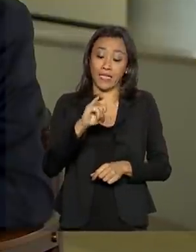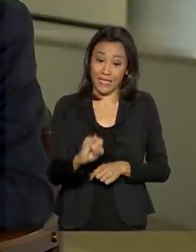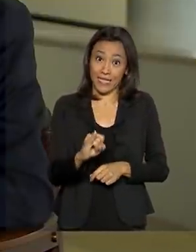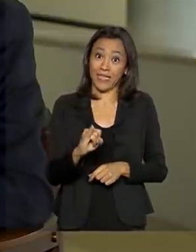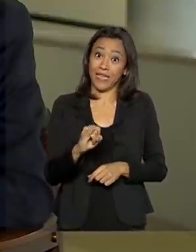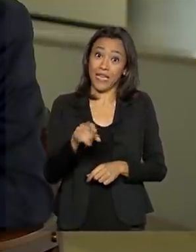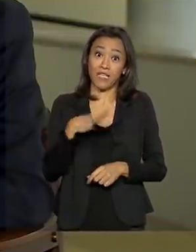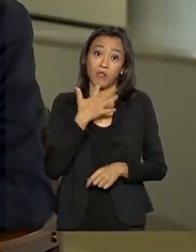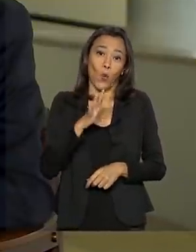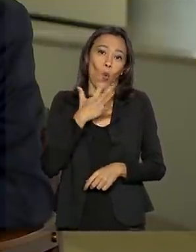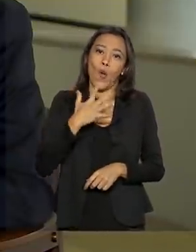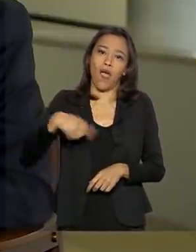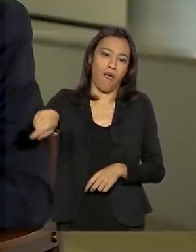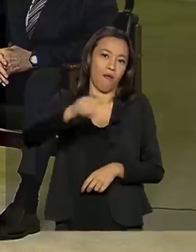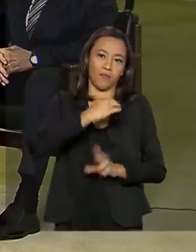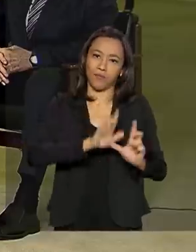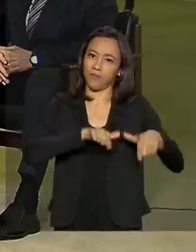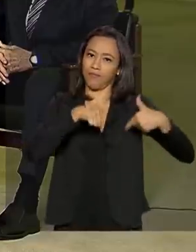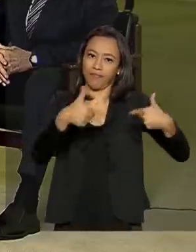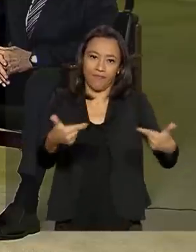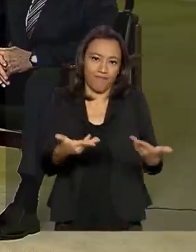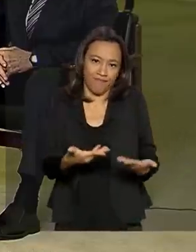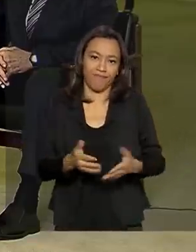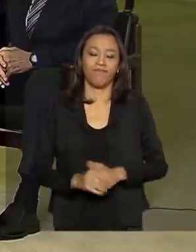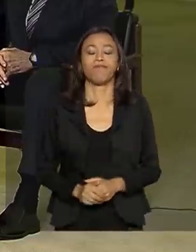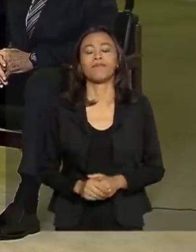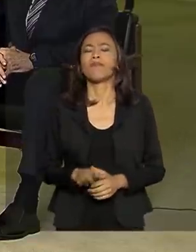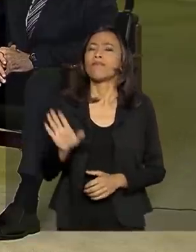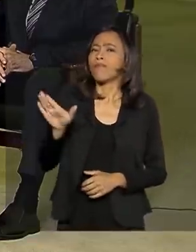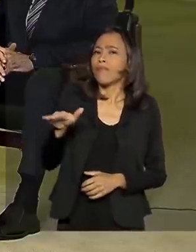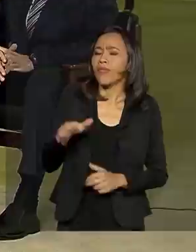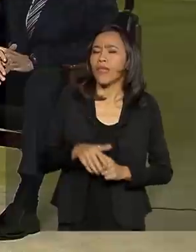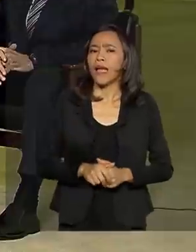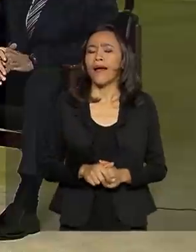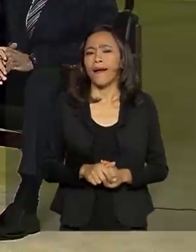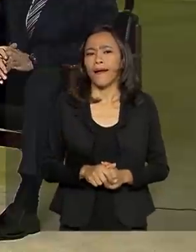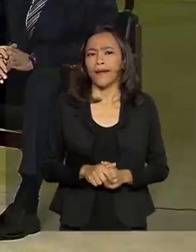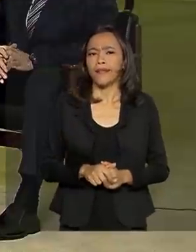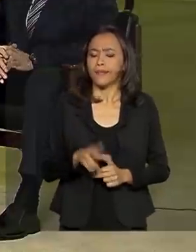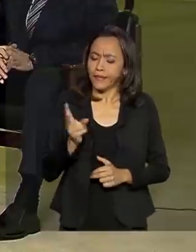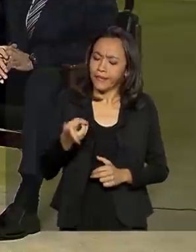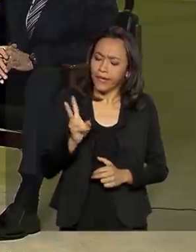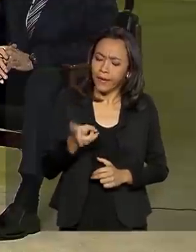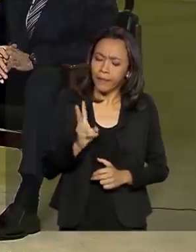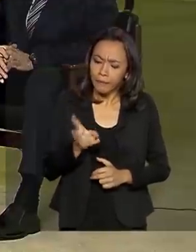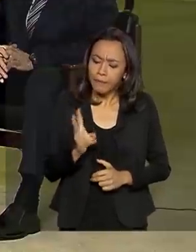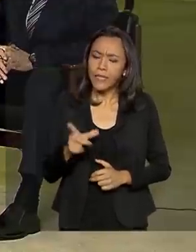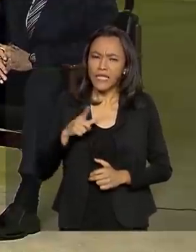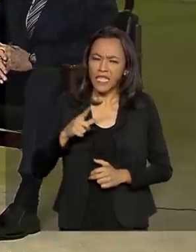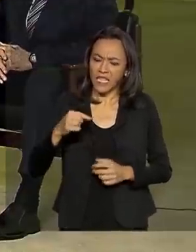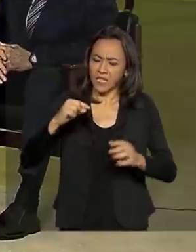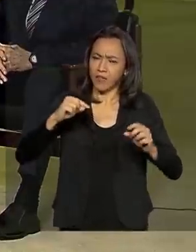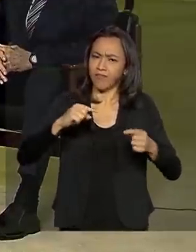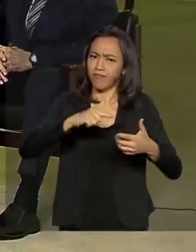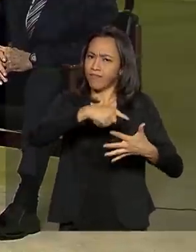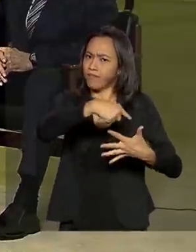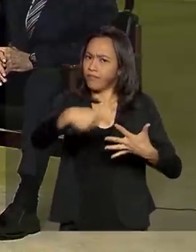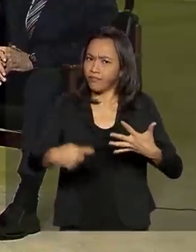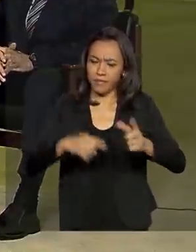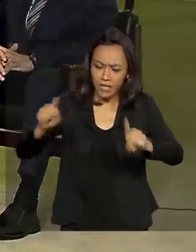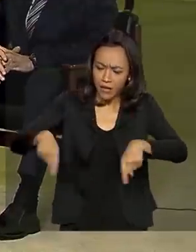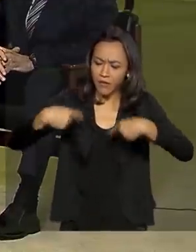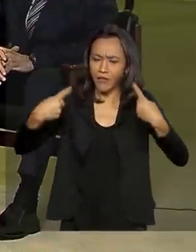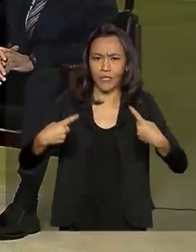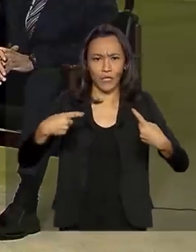um pouco desconhecidas. Ministro, apesar de sempre existirem desafios, principalmente no comando de um